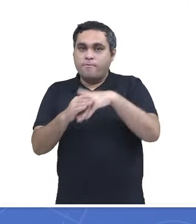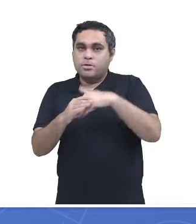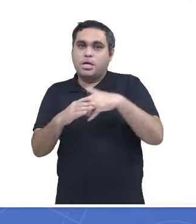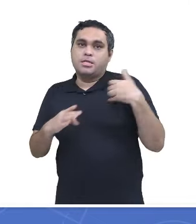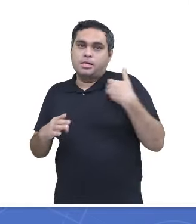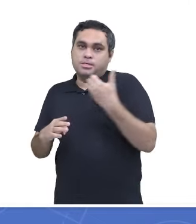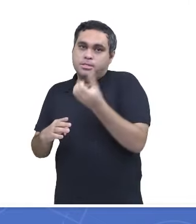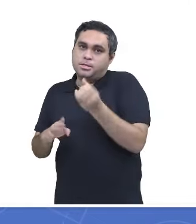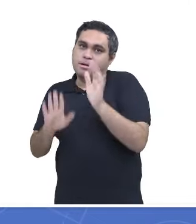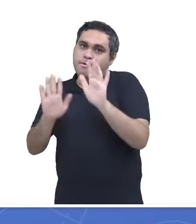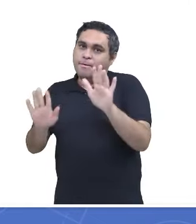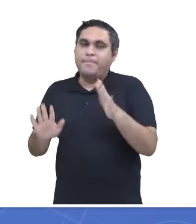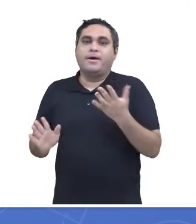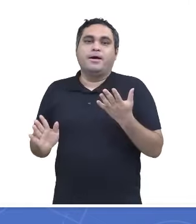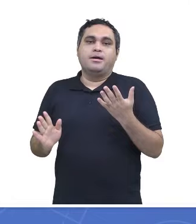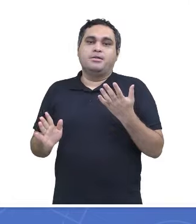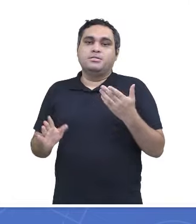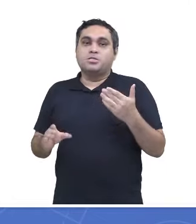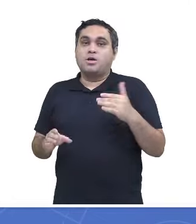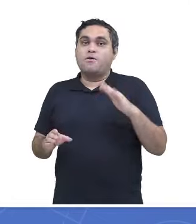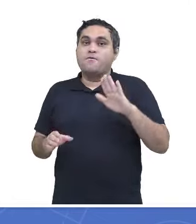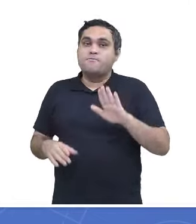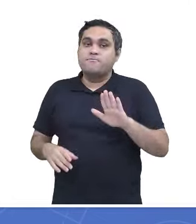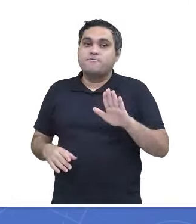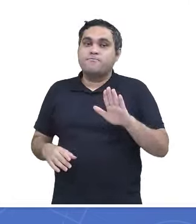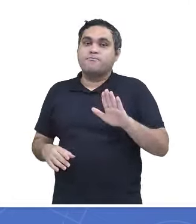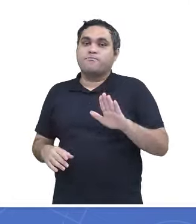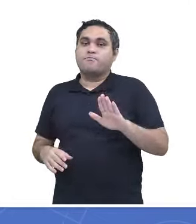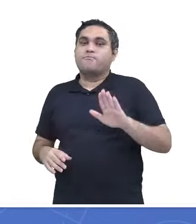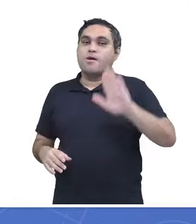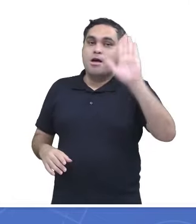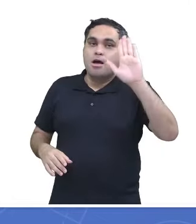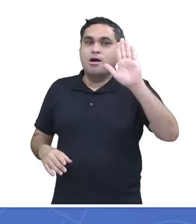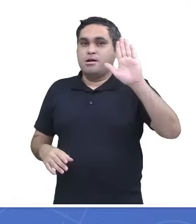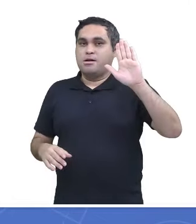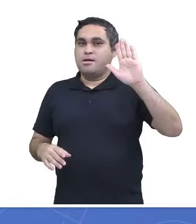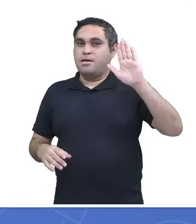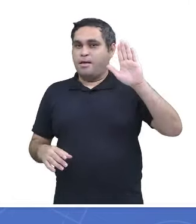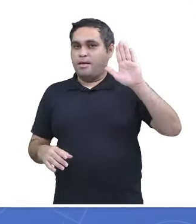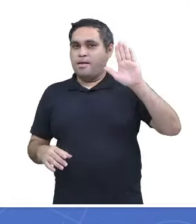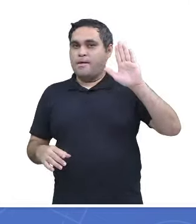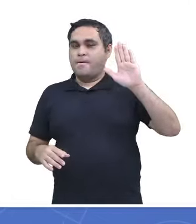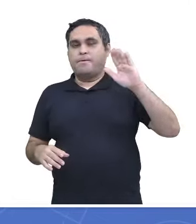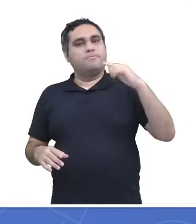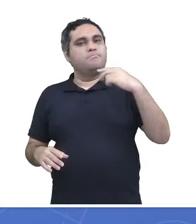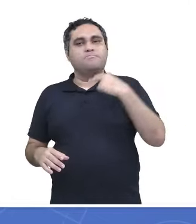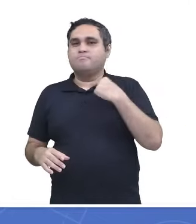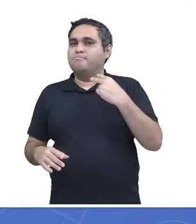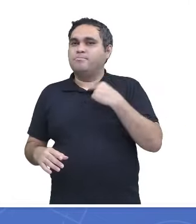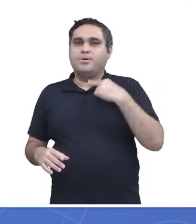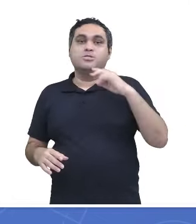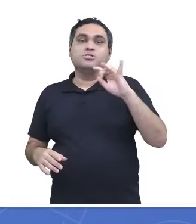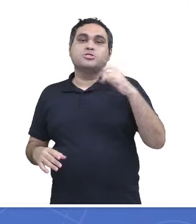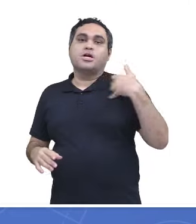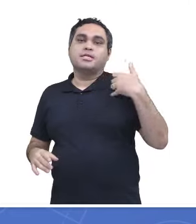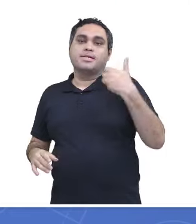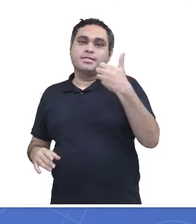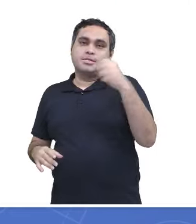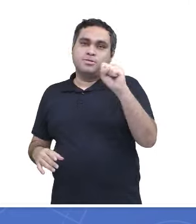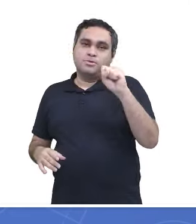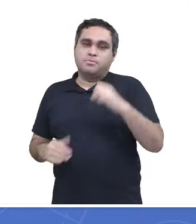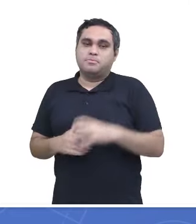anos, porém, a entrada efetiva na vida política para ser votado ocorre somente a partir dos 18